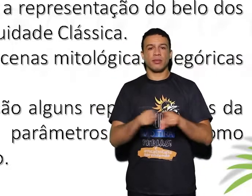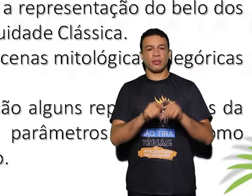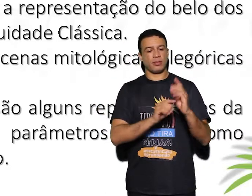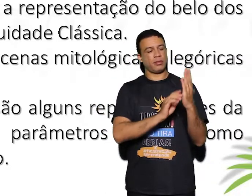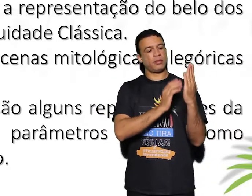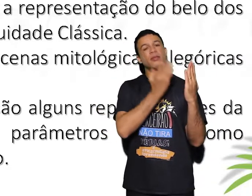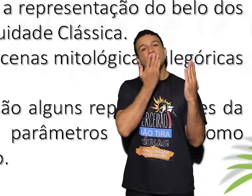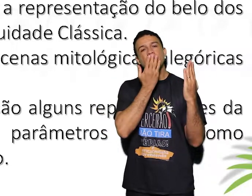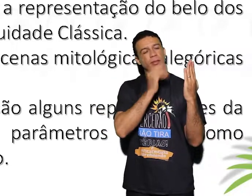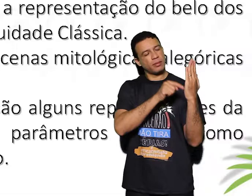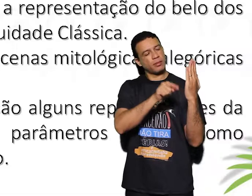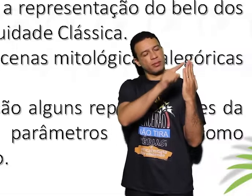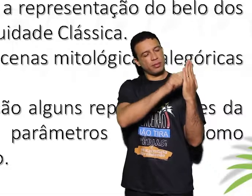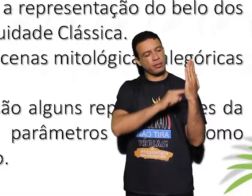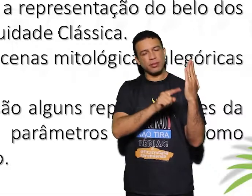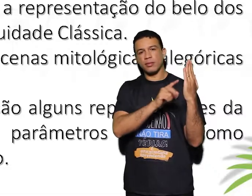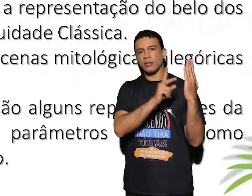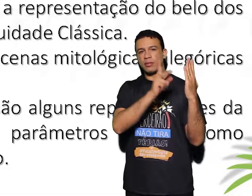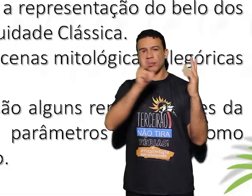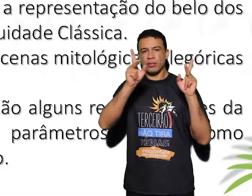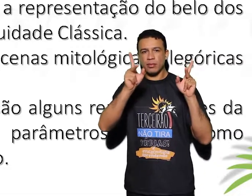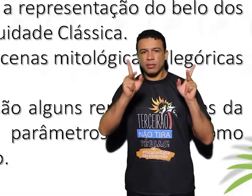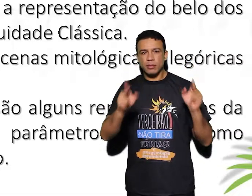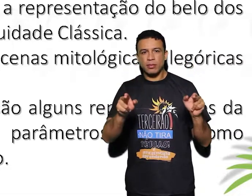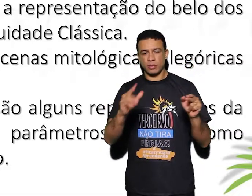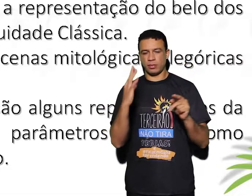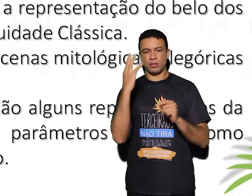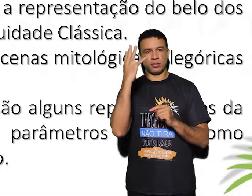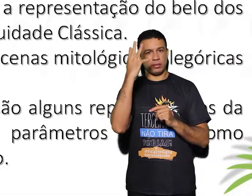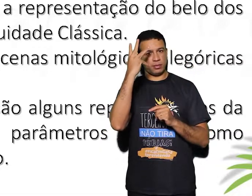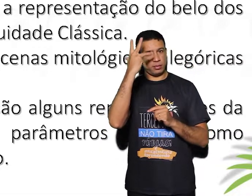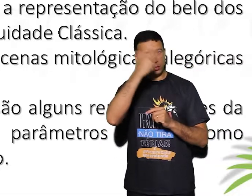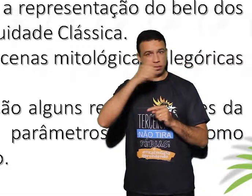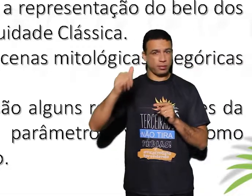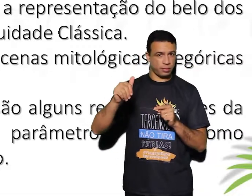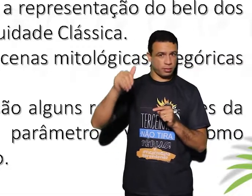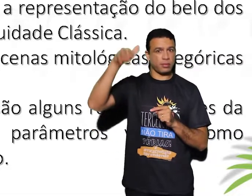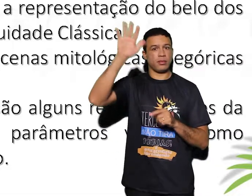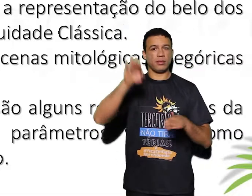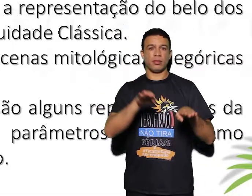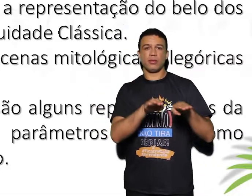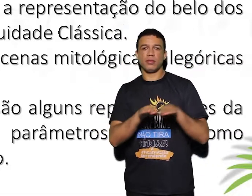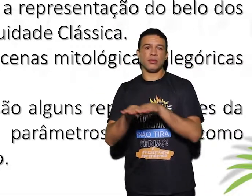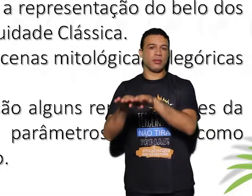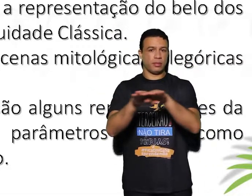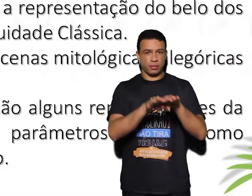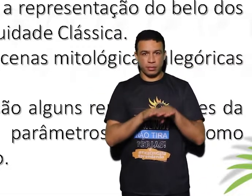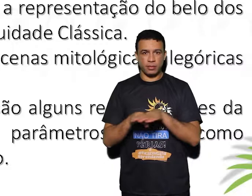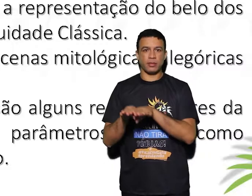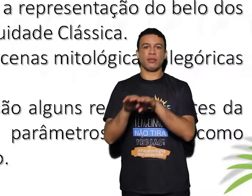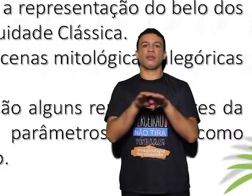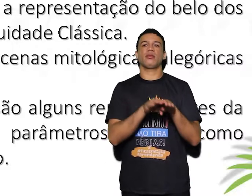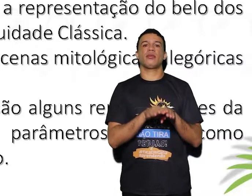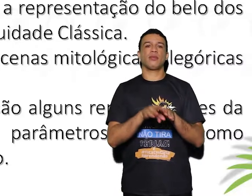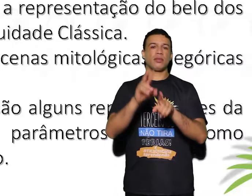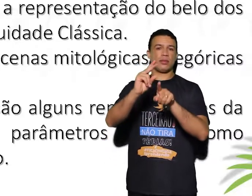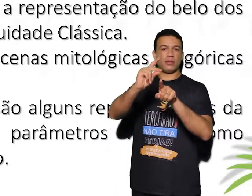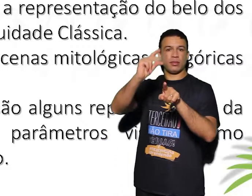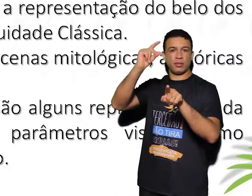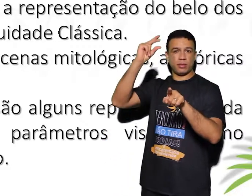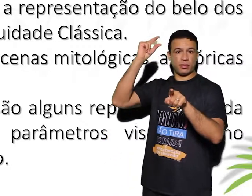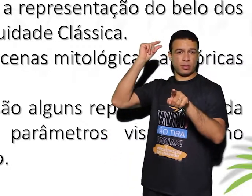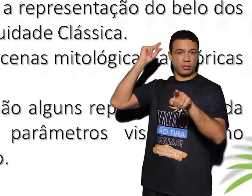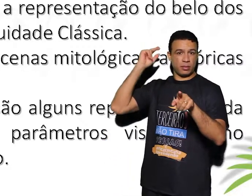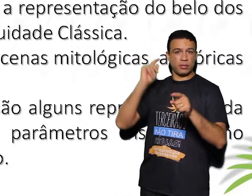e formas que procurou libertar a representação do belo, dos parâmetros da harmonia e equilíbrio, da antiguidade clássica,